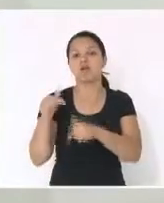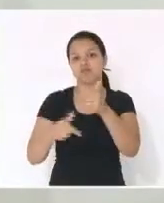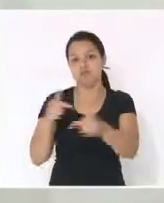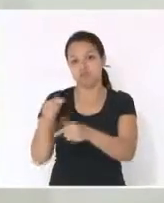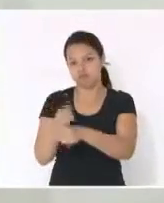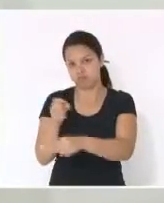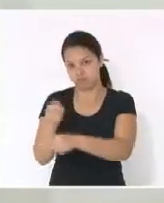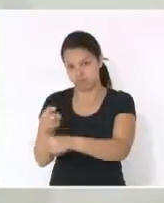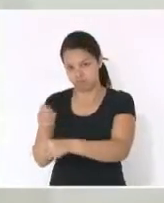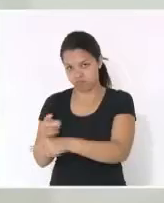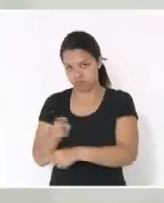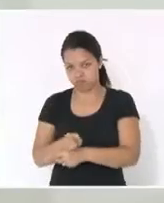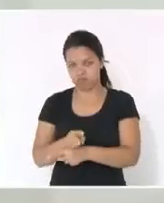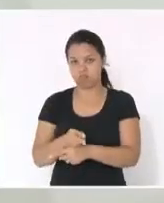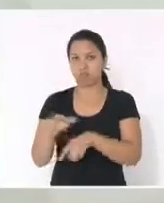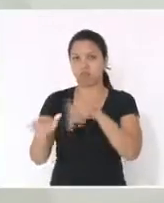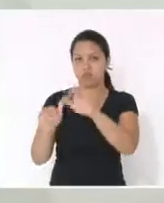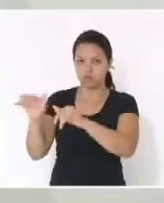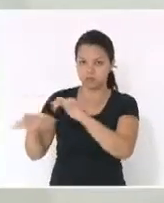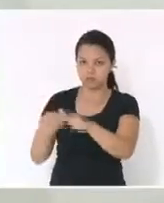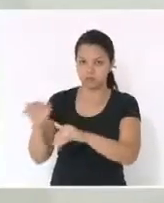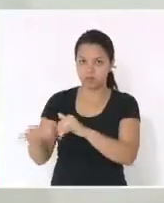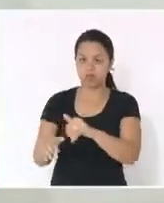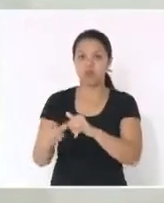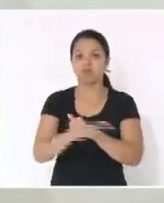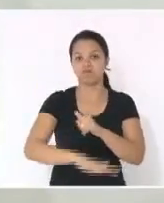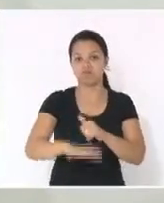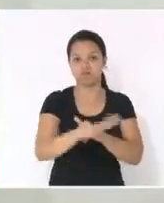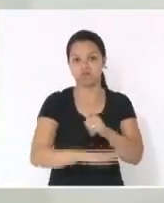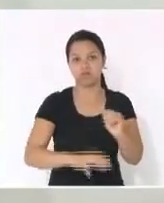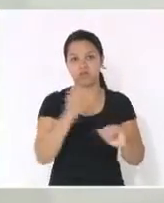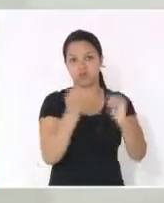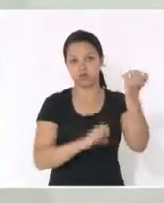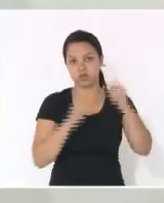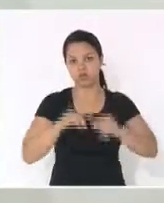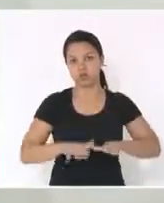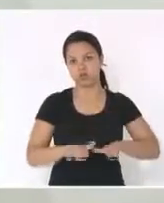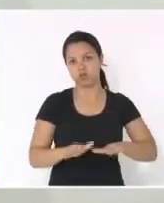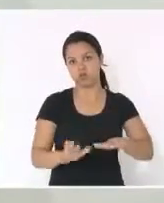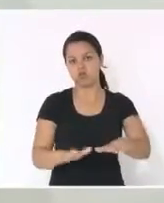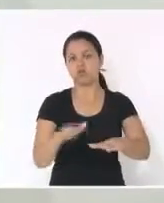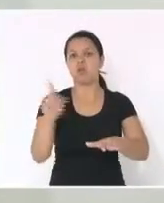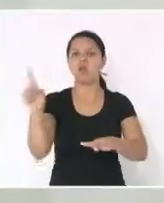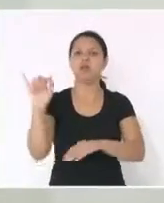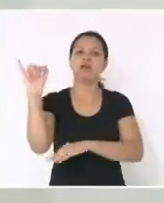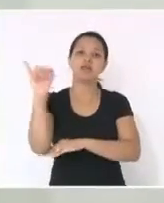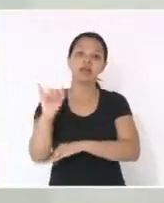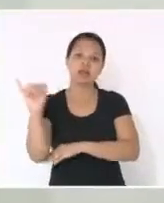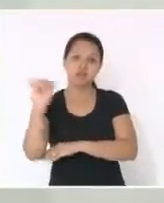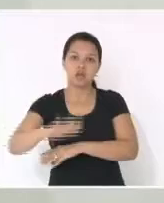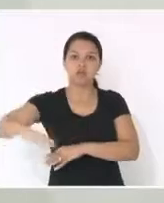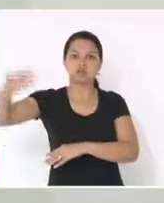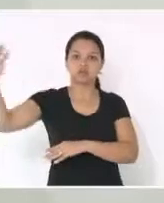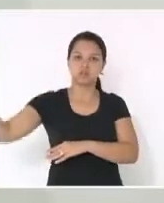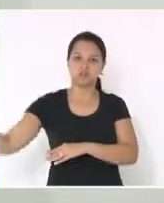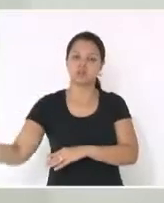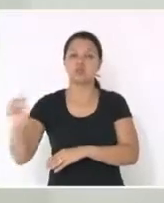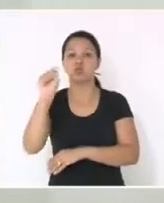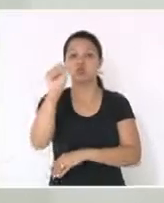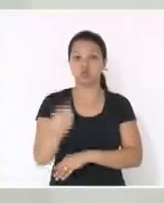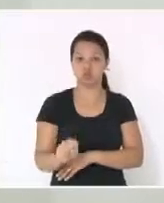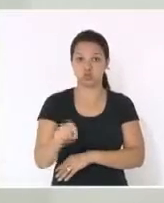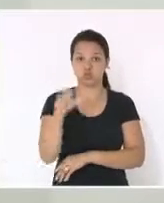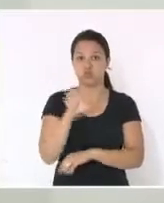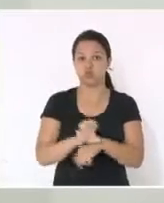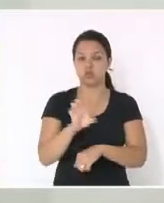a indústria têxtil é é tanto do vale do itajaí como do sul do estado ela segurou nesse período mesmo com